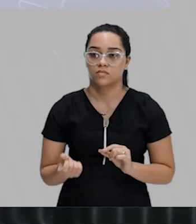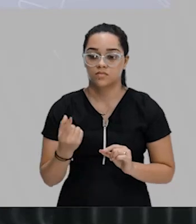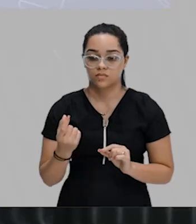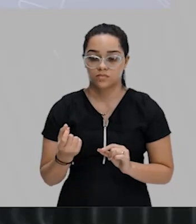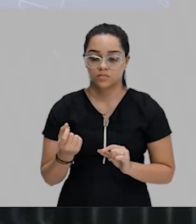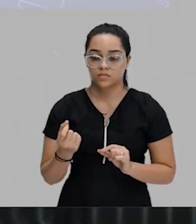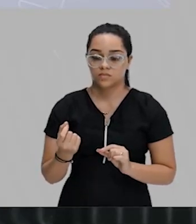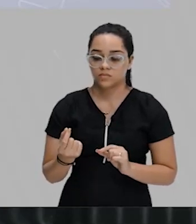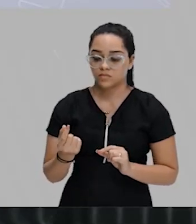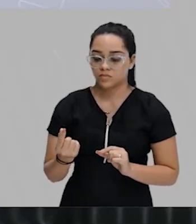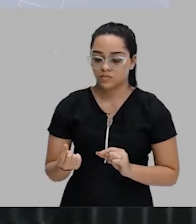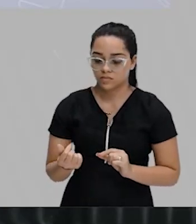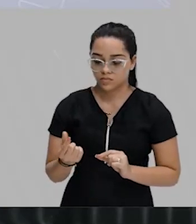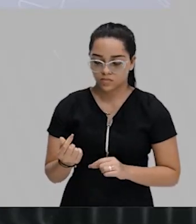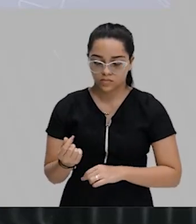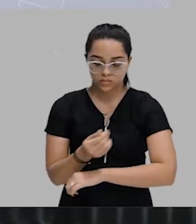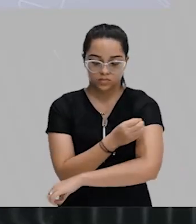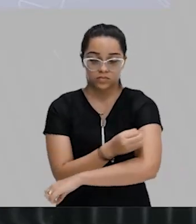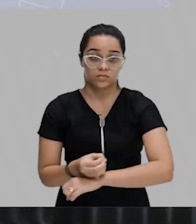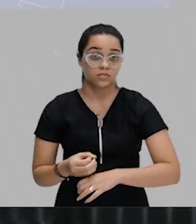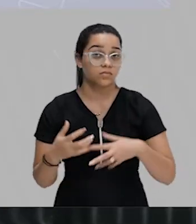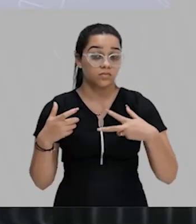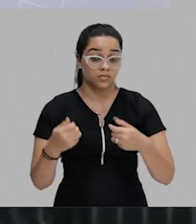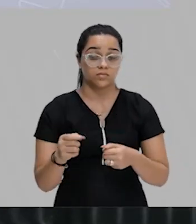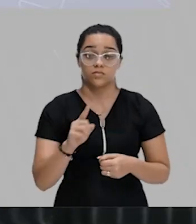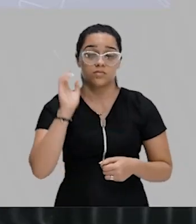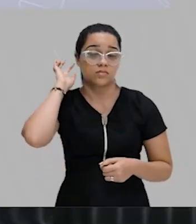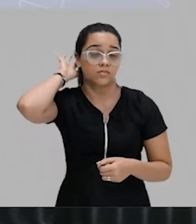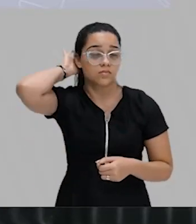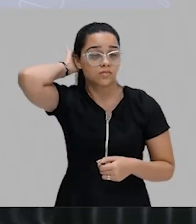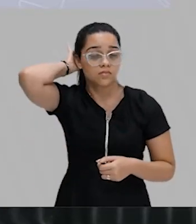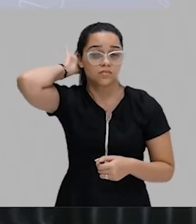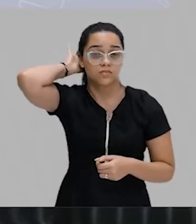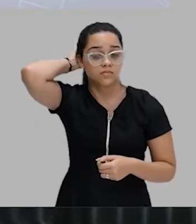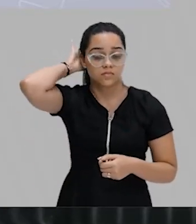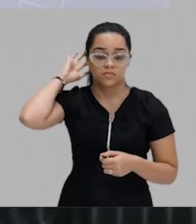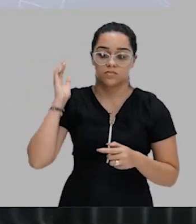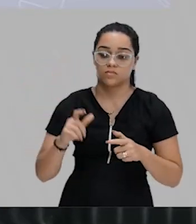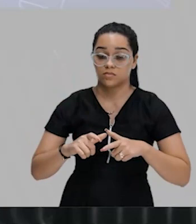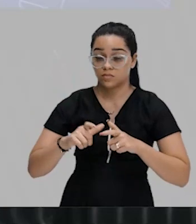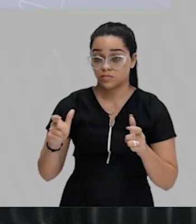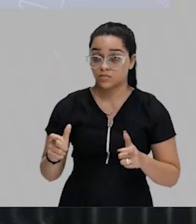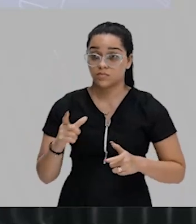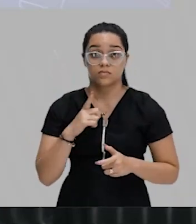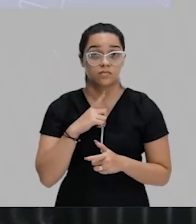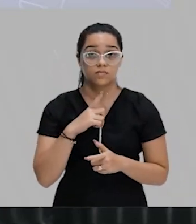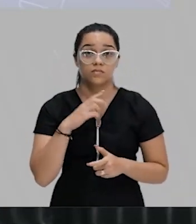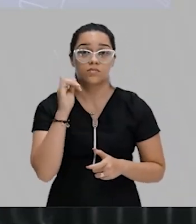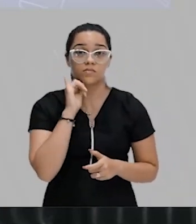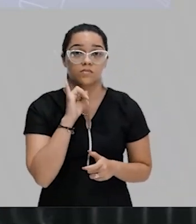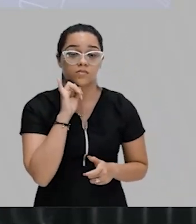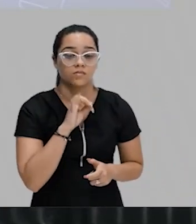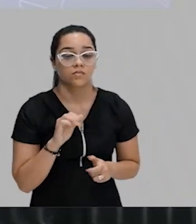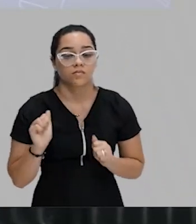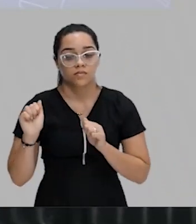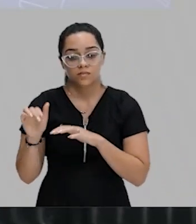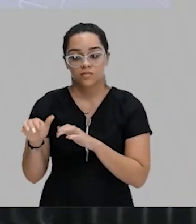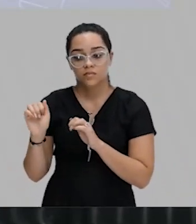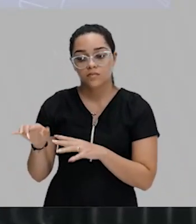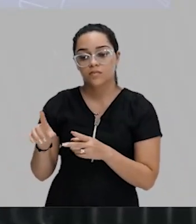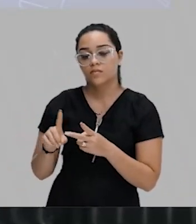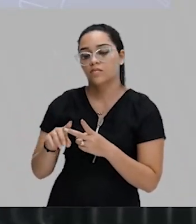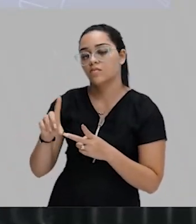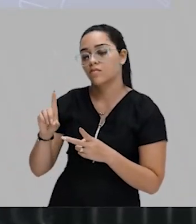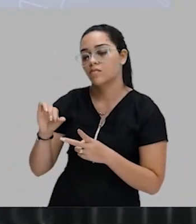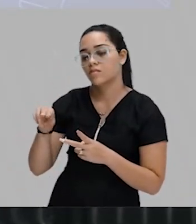oficial da maioria dos países, não de todos. Nós falamos o caso aqui, por exemplo, do Reino Unido, né, da